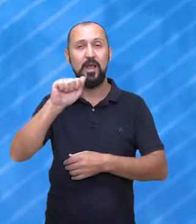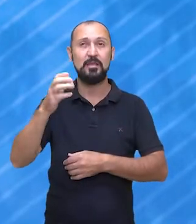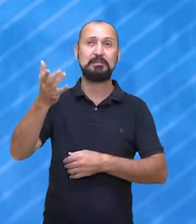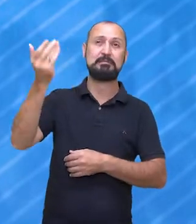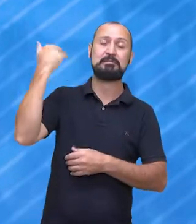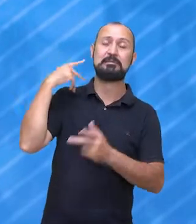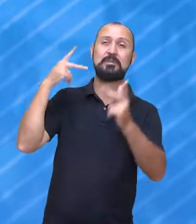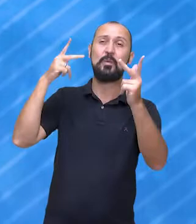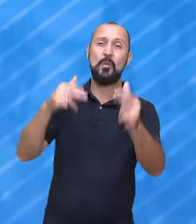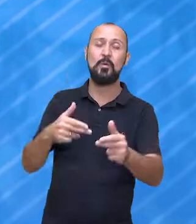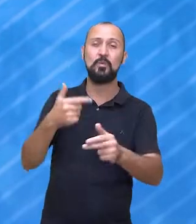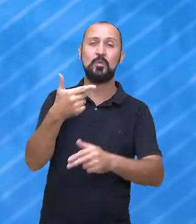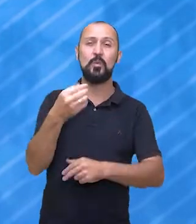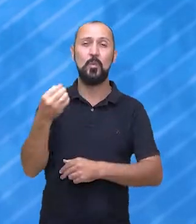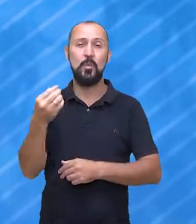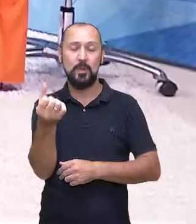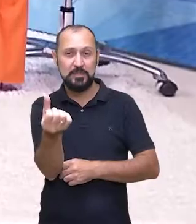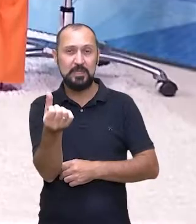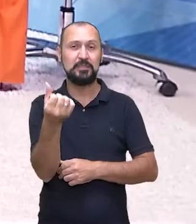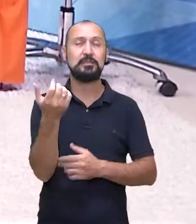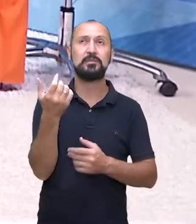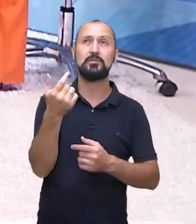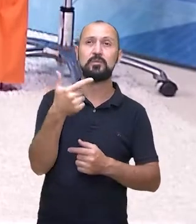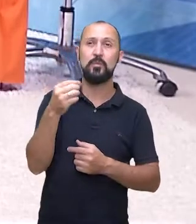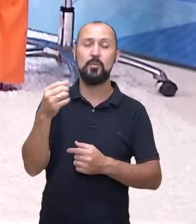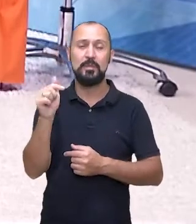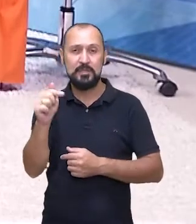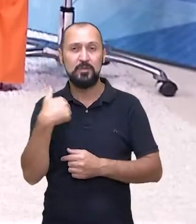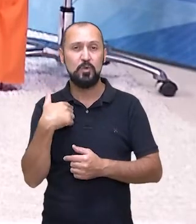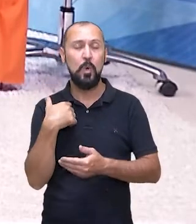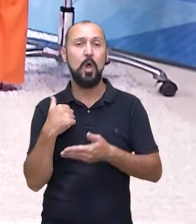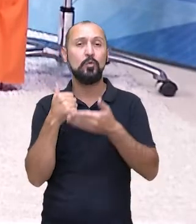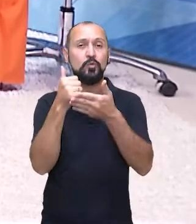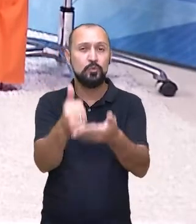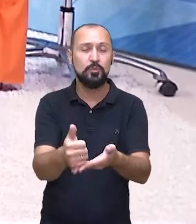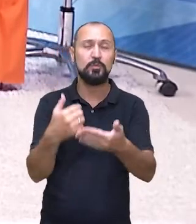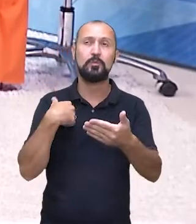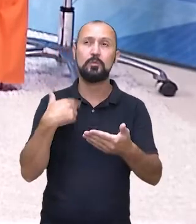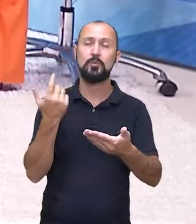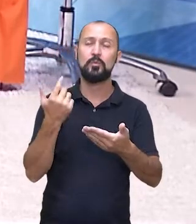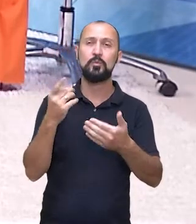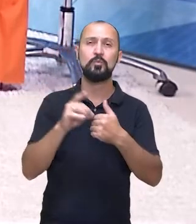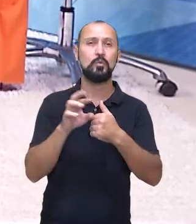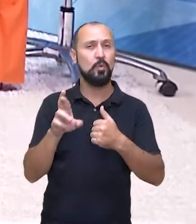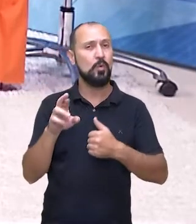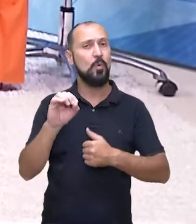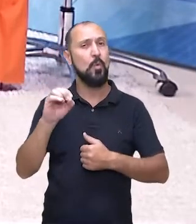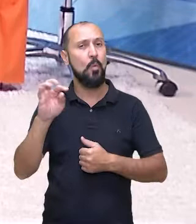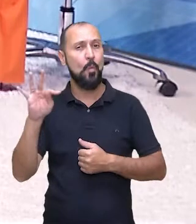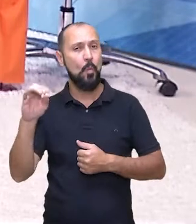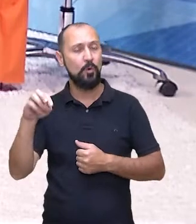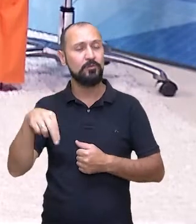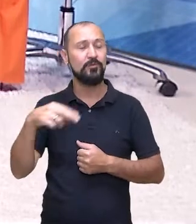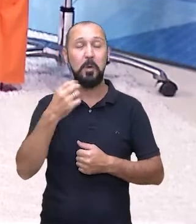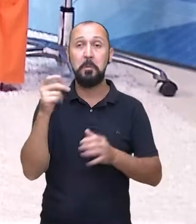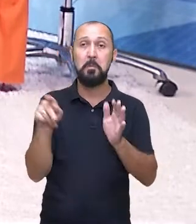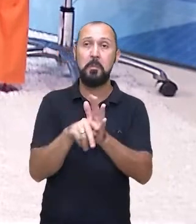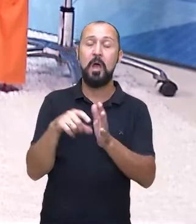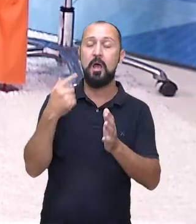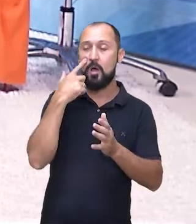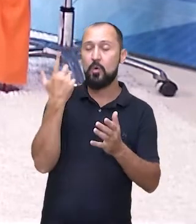ESA trabalhar na ESA Como foi lá no passado em 2006 2007 quando eu auxiliei o Dr Othon